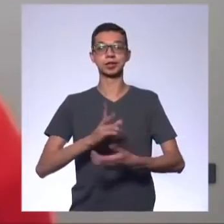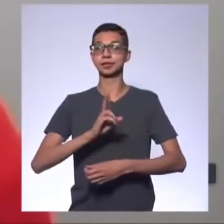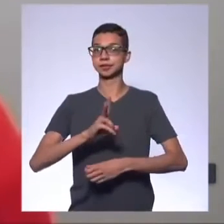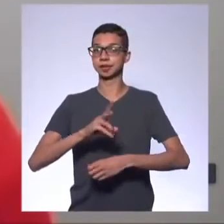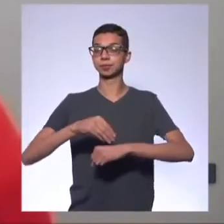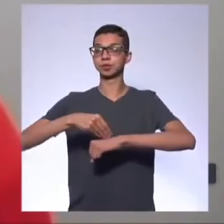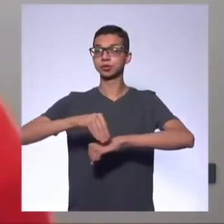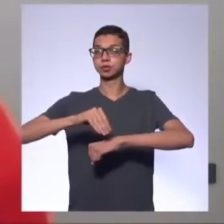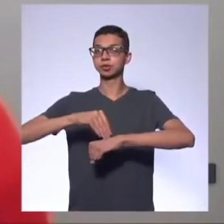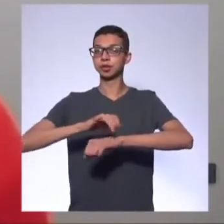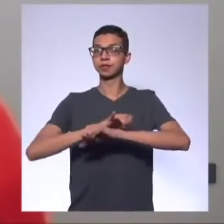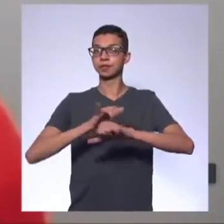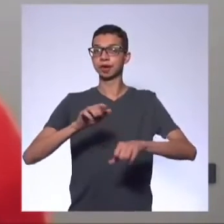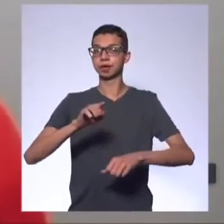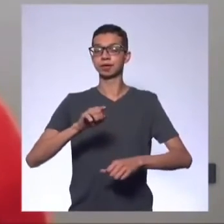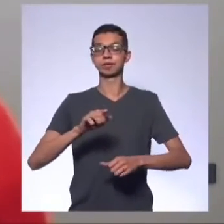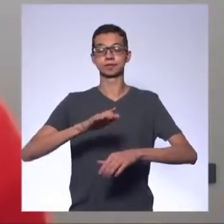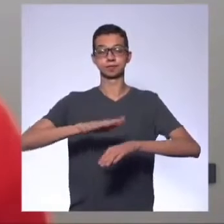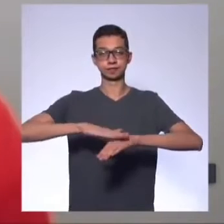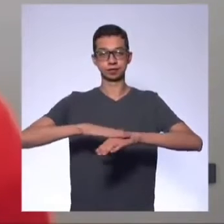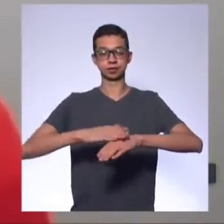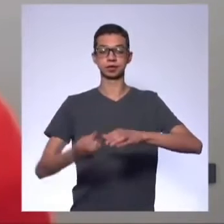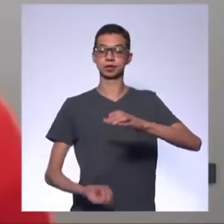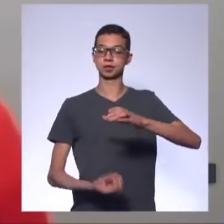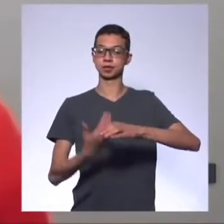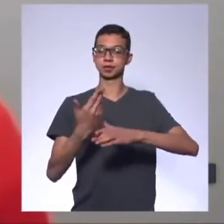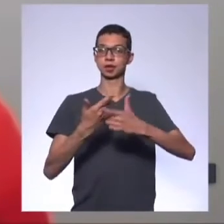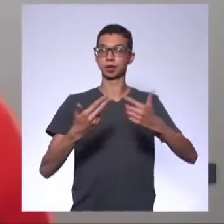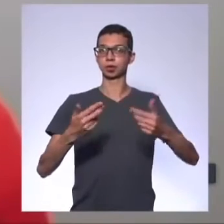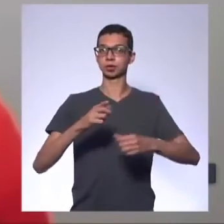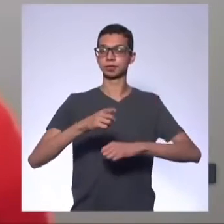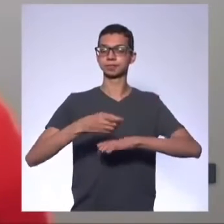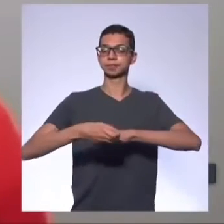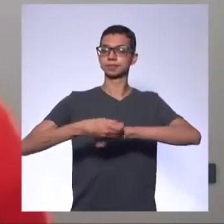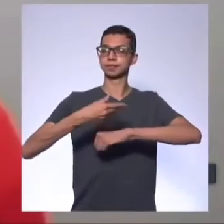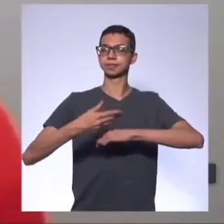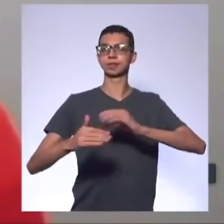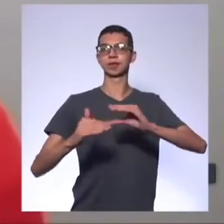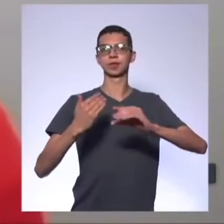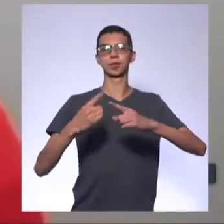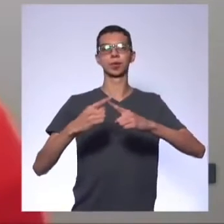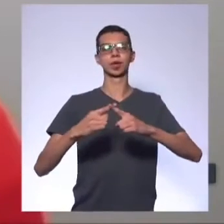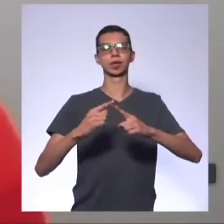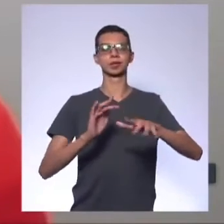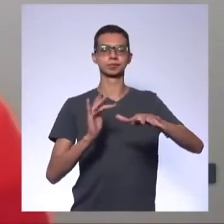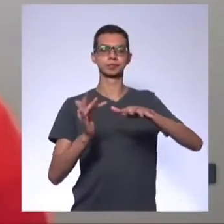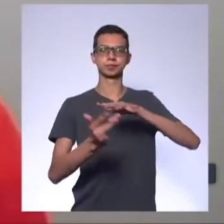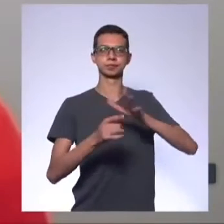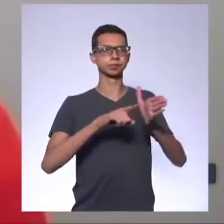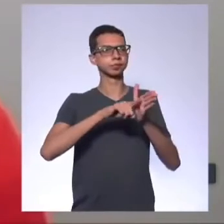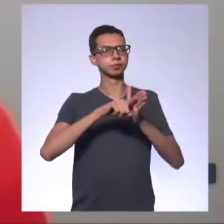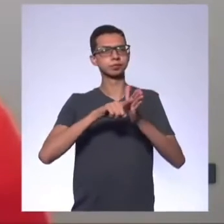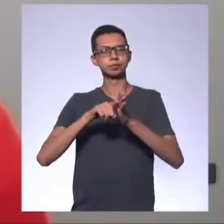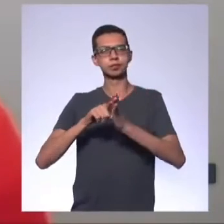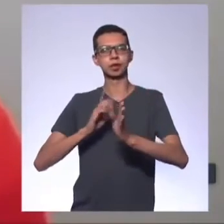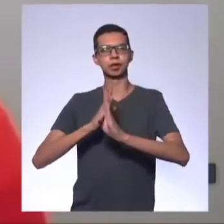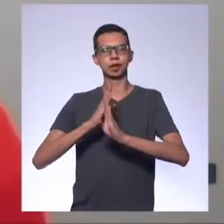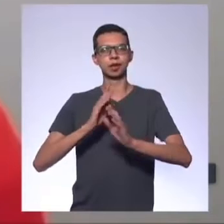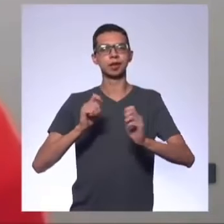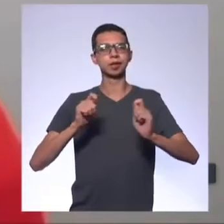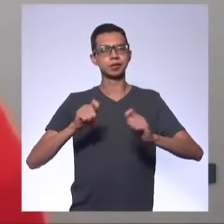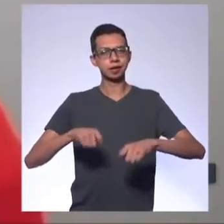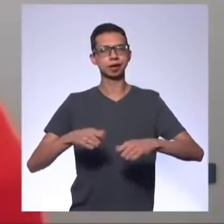você compartilhar a sua produção conosco, para que a gente possa rastrear aí nas redes sociais e, quando é possível,